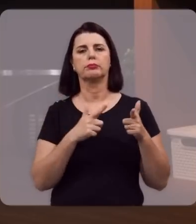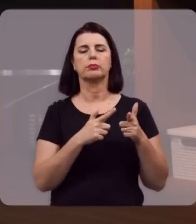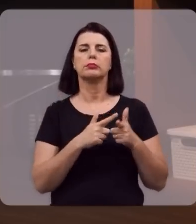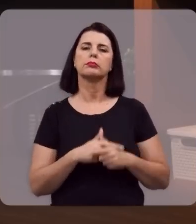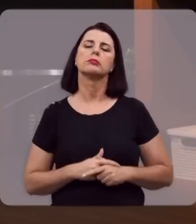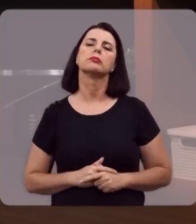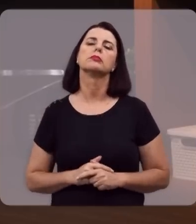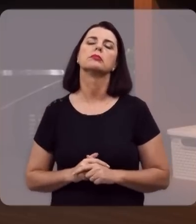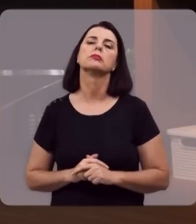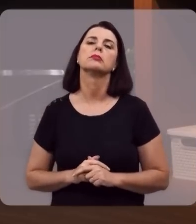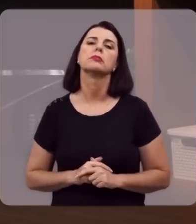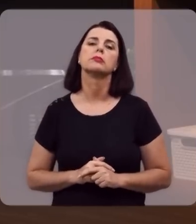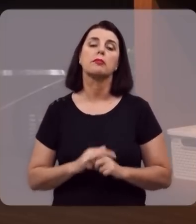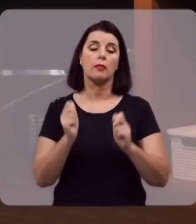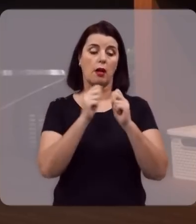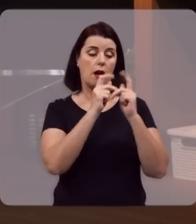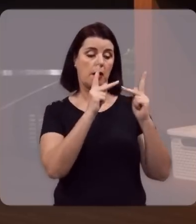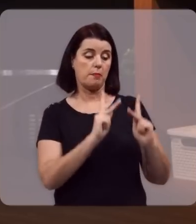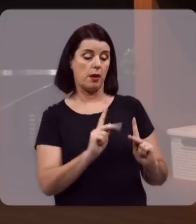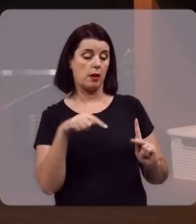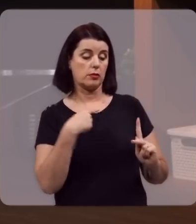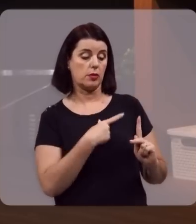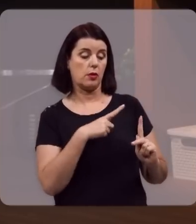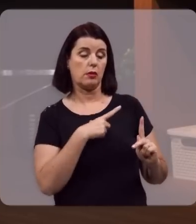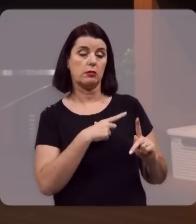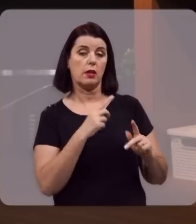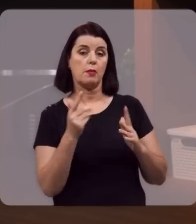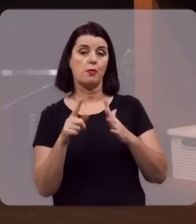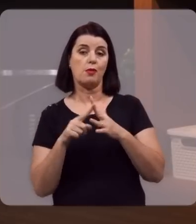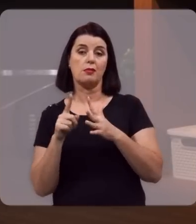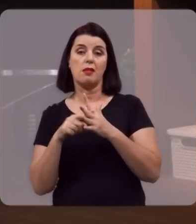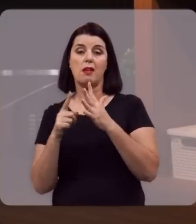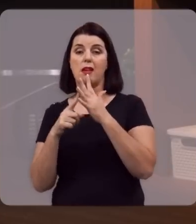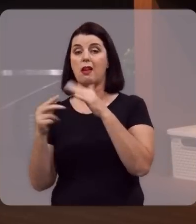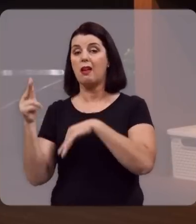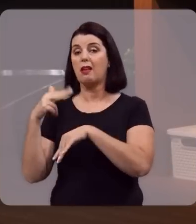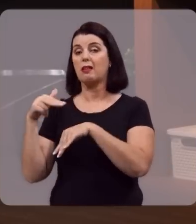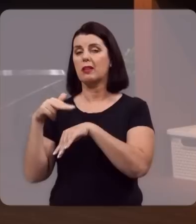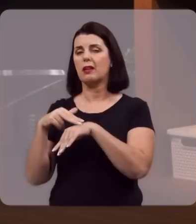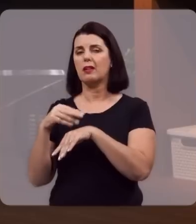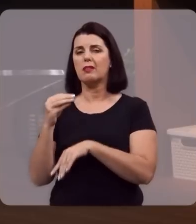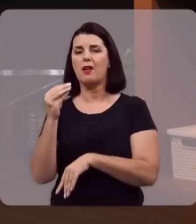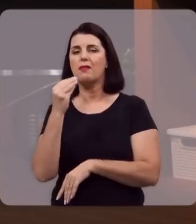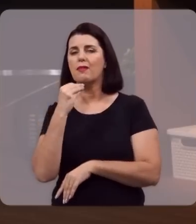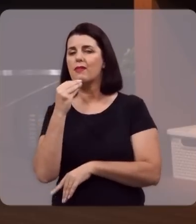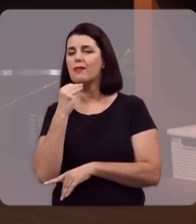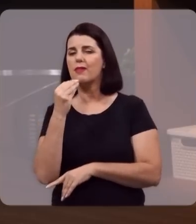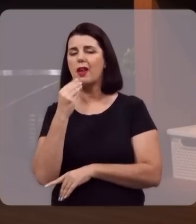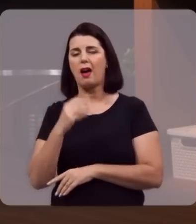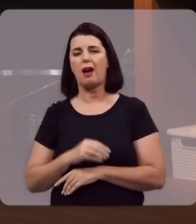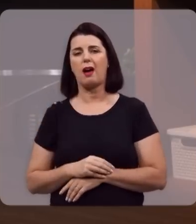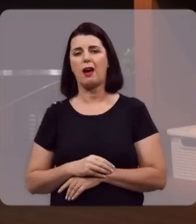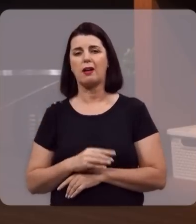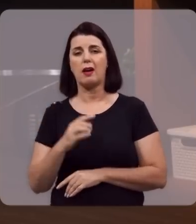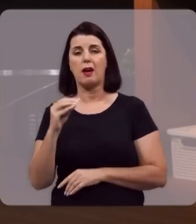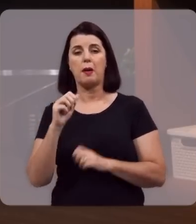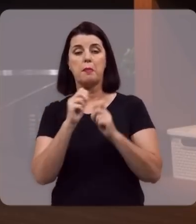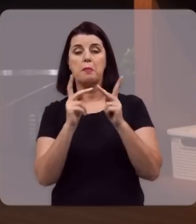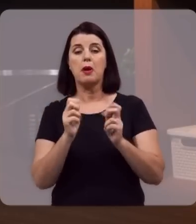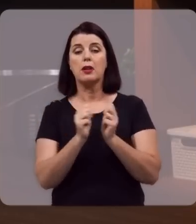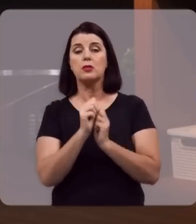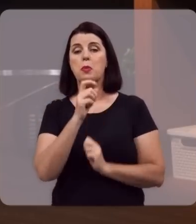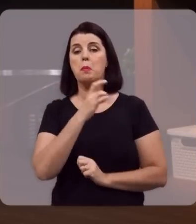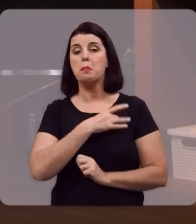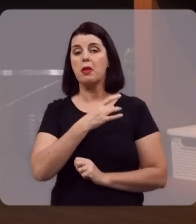guerras. A paz que nós temos entre as nações é uma paz postiça, a paz do medo.